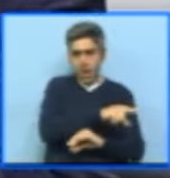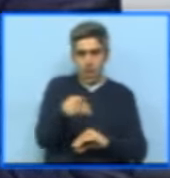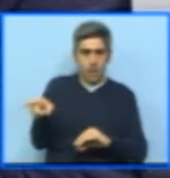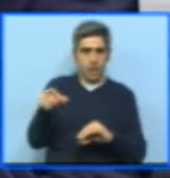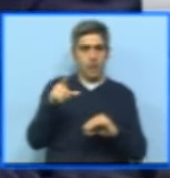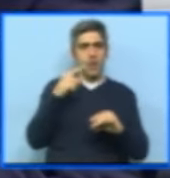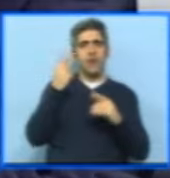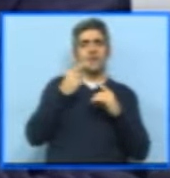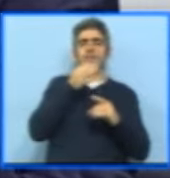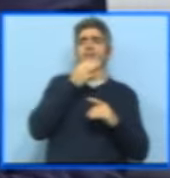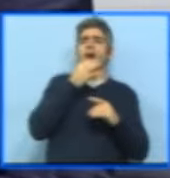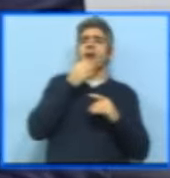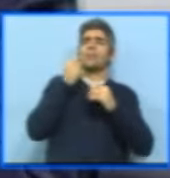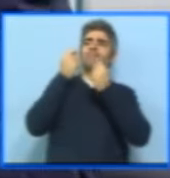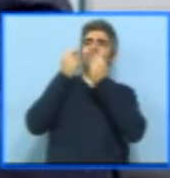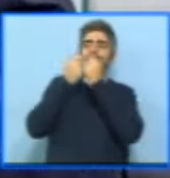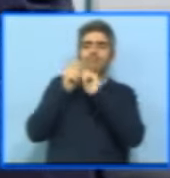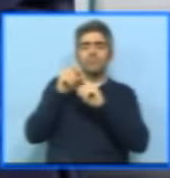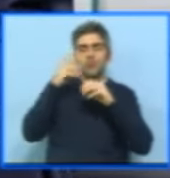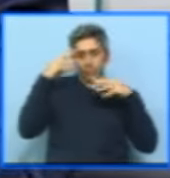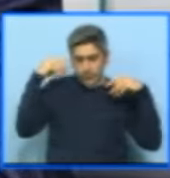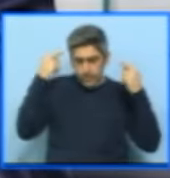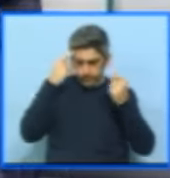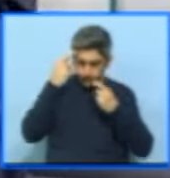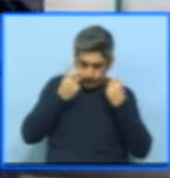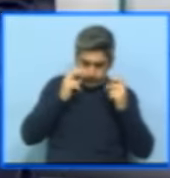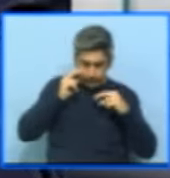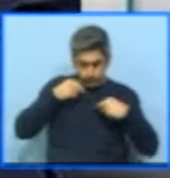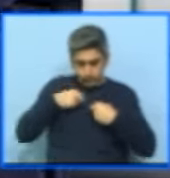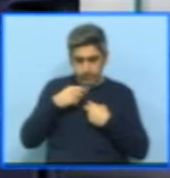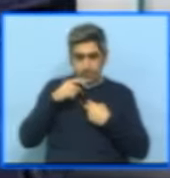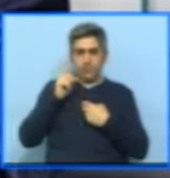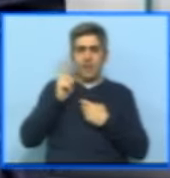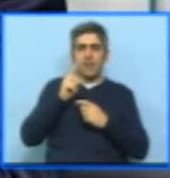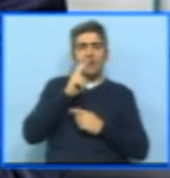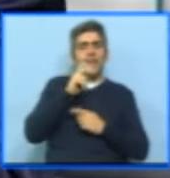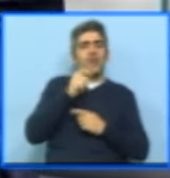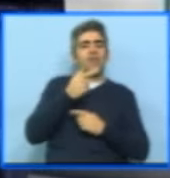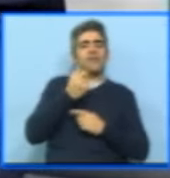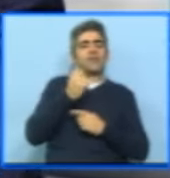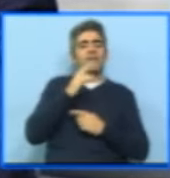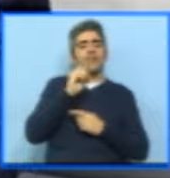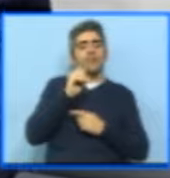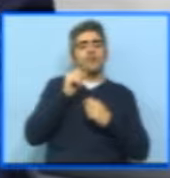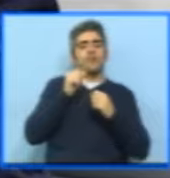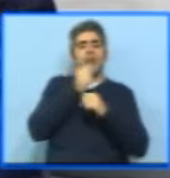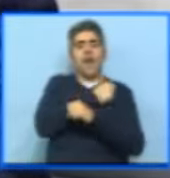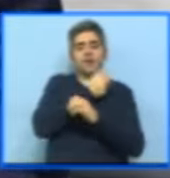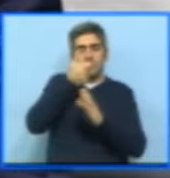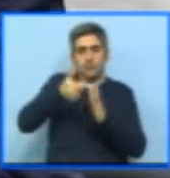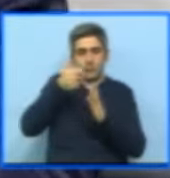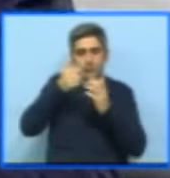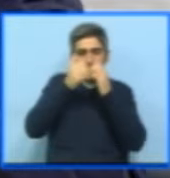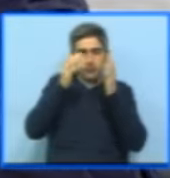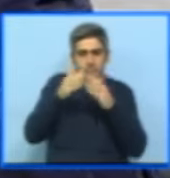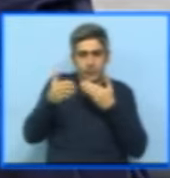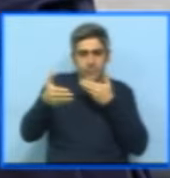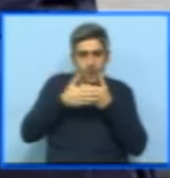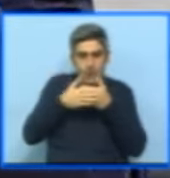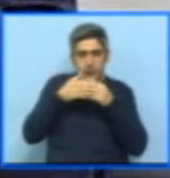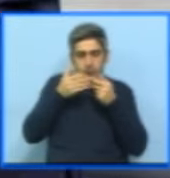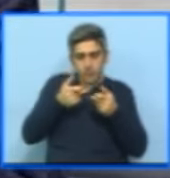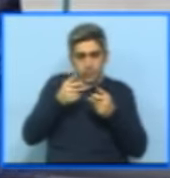retiros espirituais, às vezes, enfim, as pessoas não têm... o que é isso do retiro? Está fechado numa casa 3 dias. Eu acho que